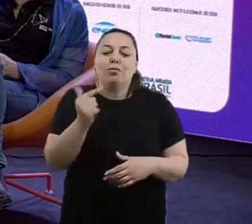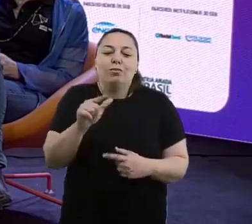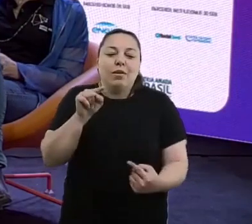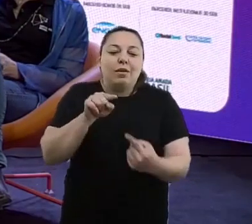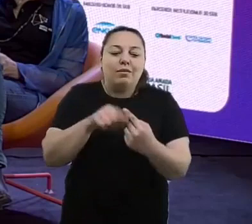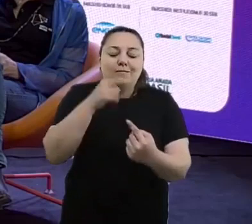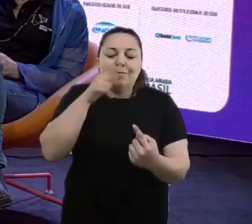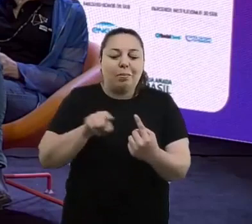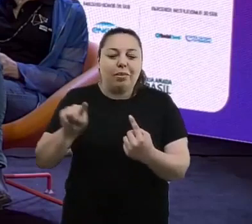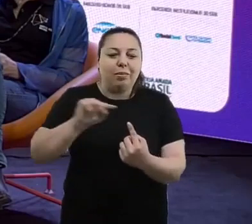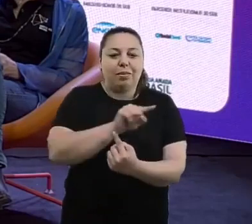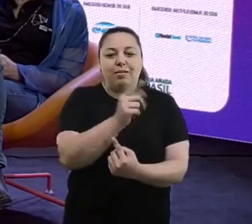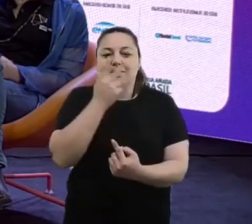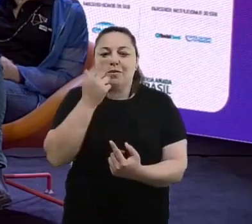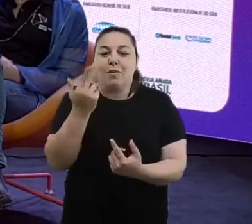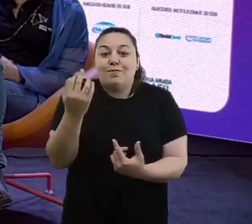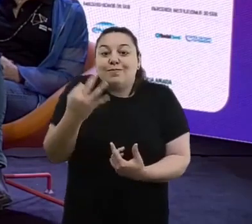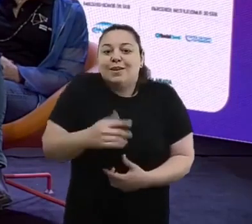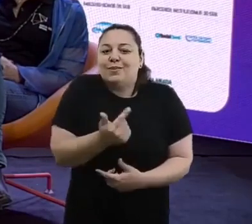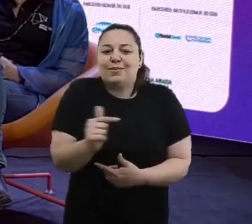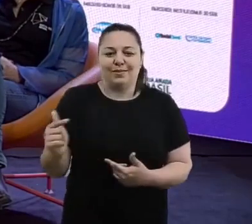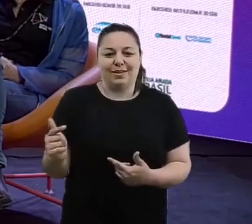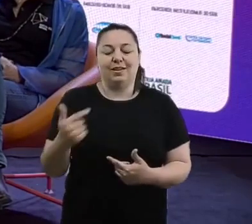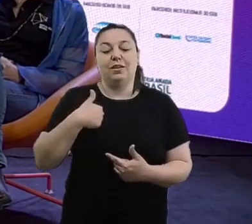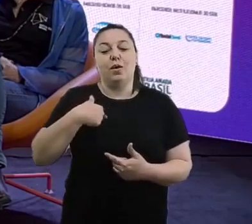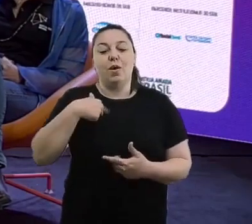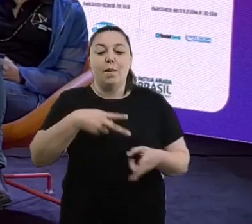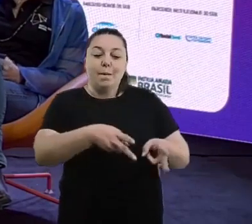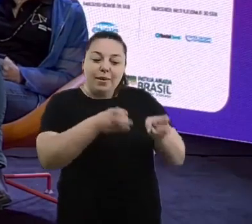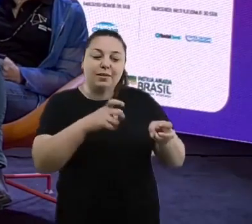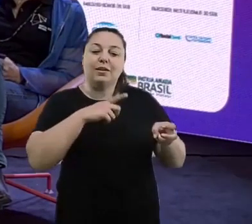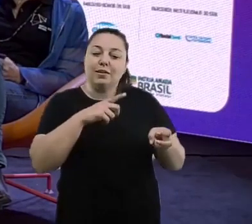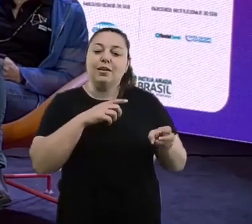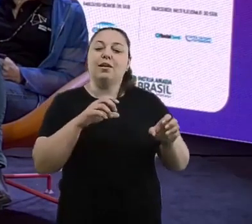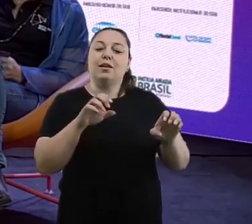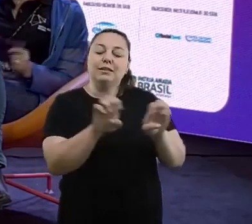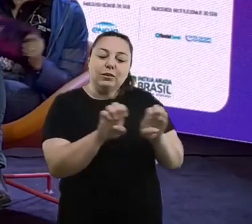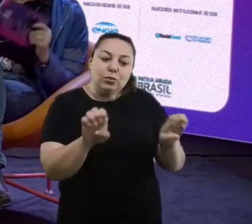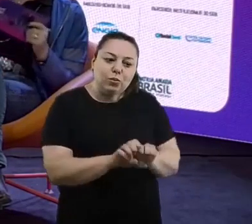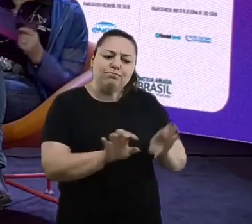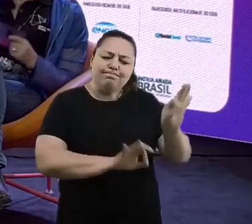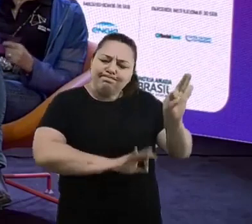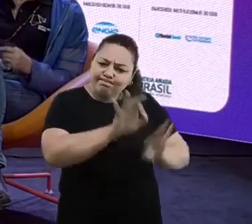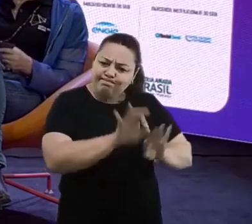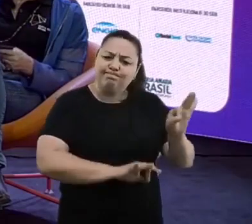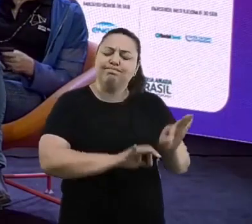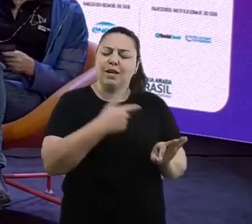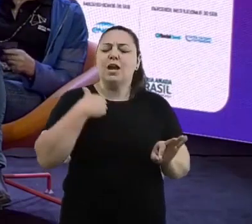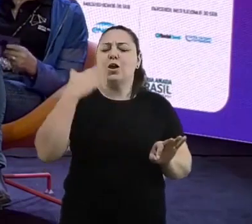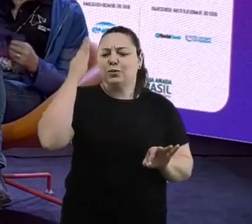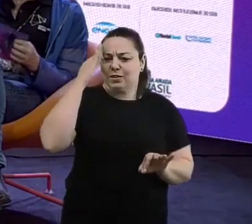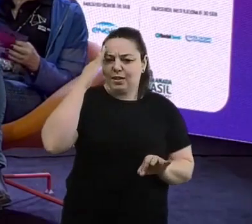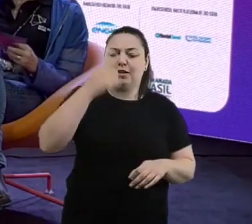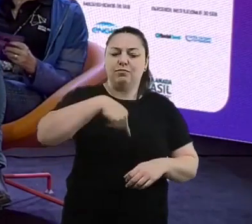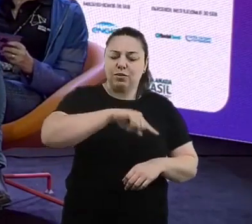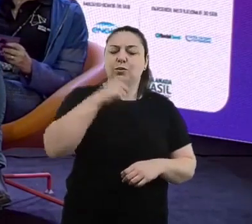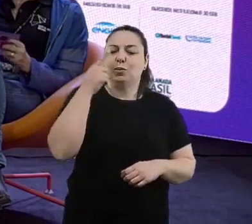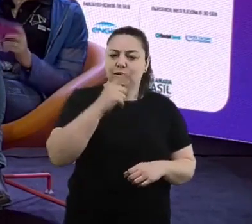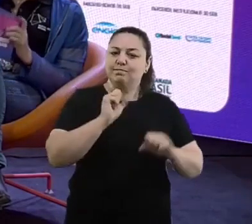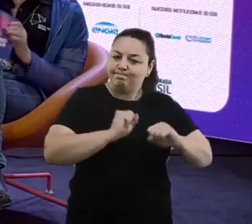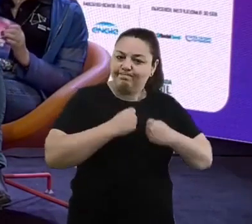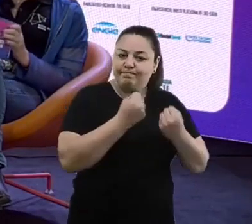certa. Então, quando eu vejo elas bem estruturadas ali, eu sei o trabalho que dá e eu sei o que vocês fizeram por trás. Então, isso eu acho que o caminho está muito certo.